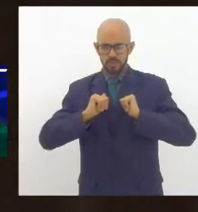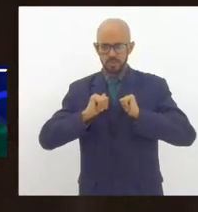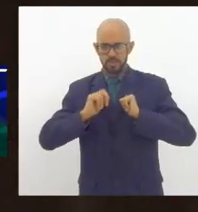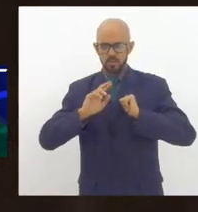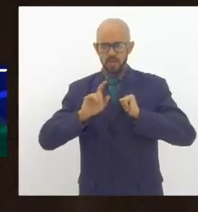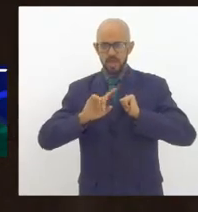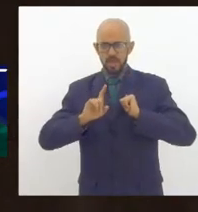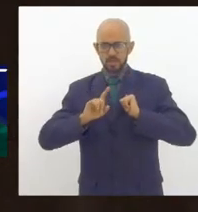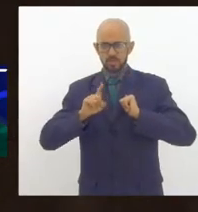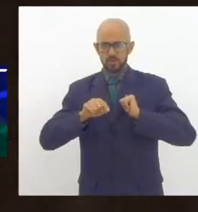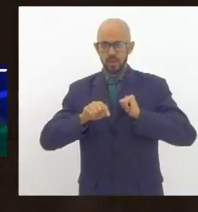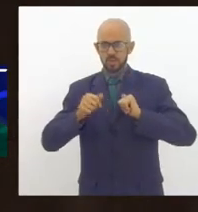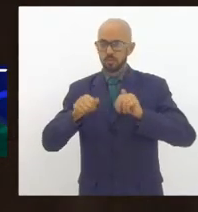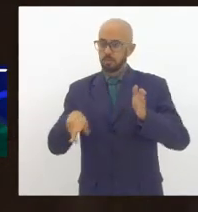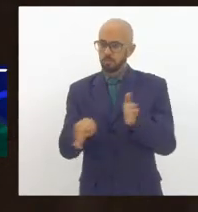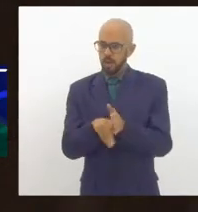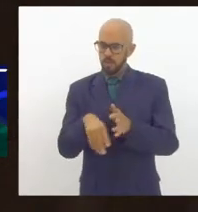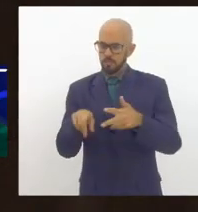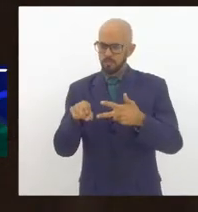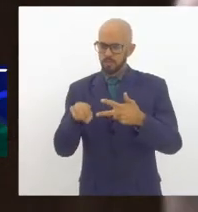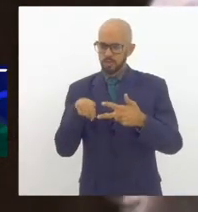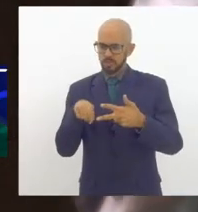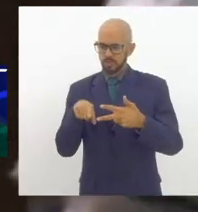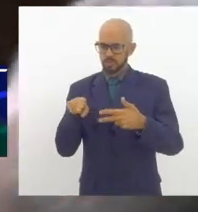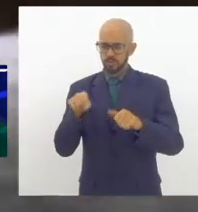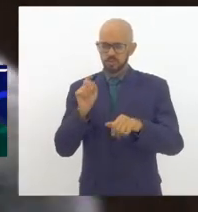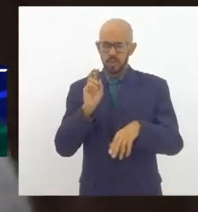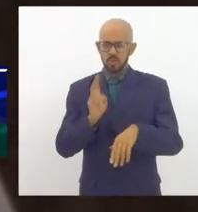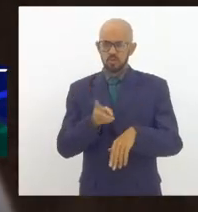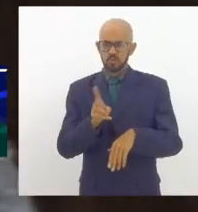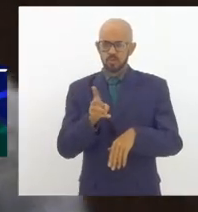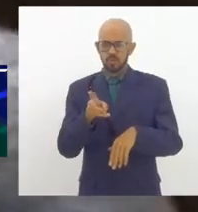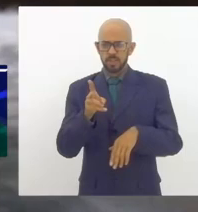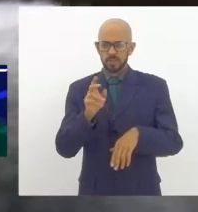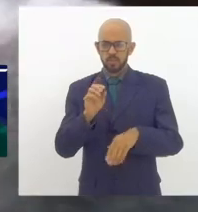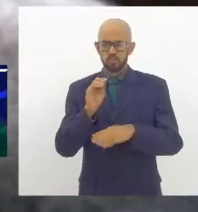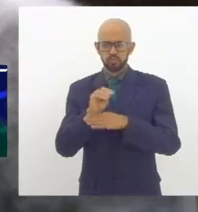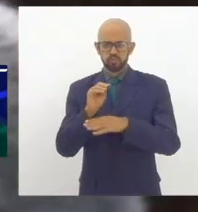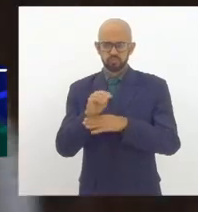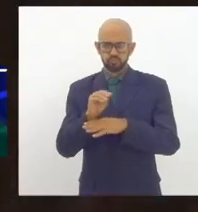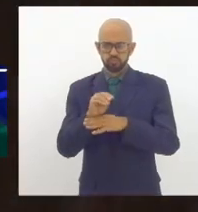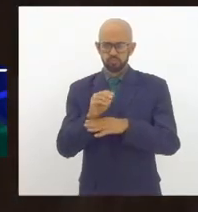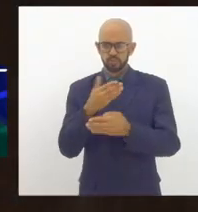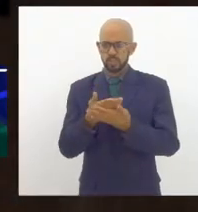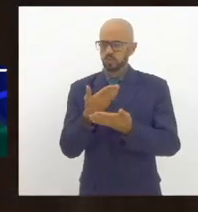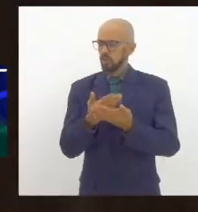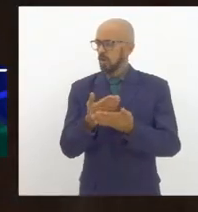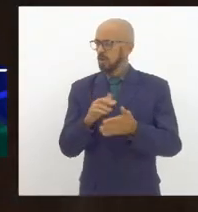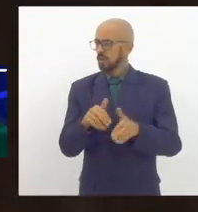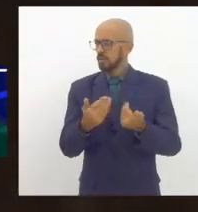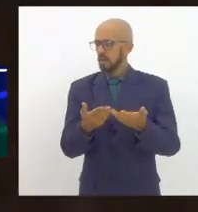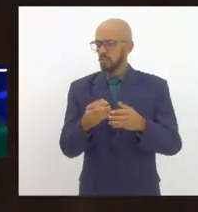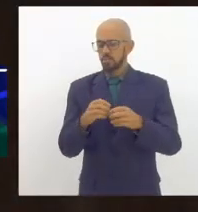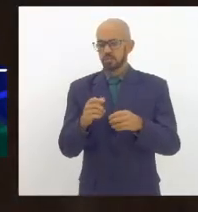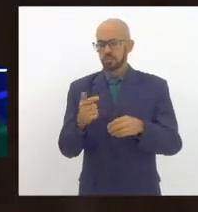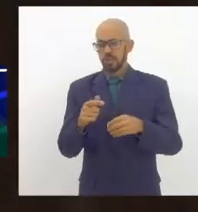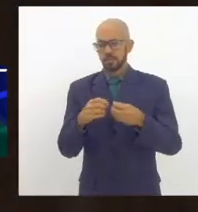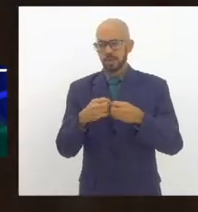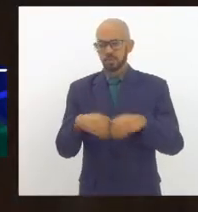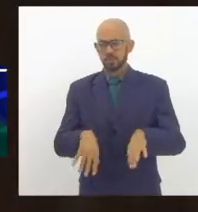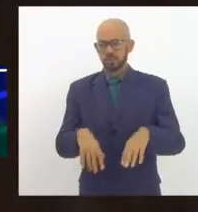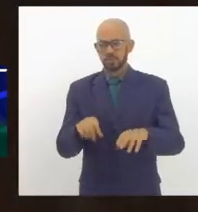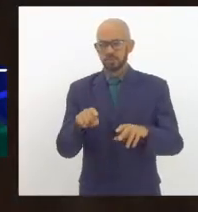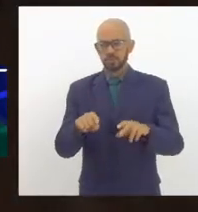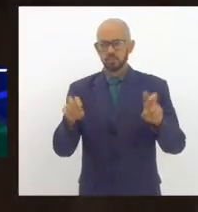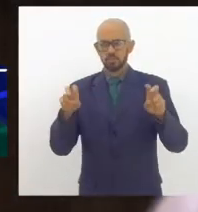uma responsabilidade do Poder Executivo na manutenção das escolas Então nesse sentido sem prejuízo das emendas que foram apresentadas ou